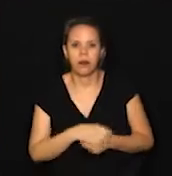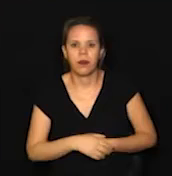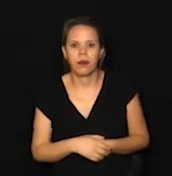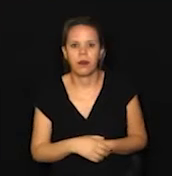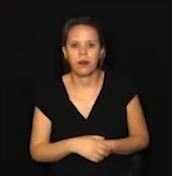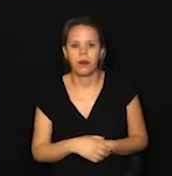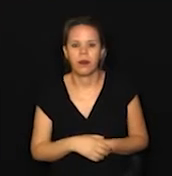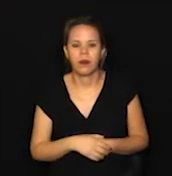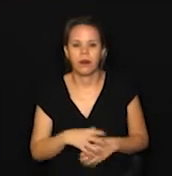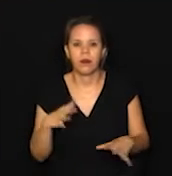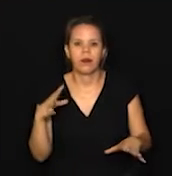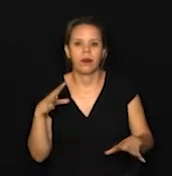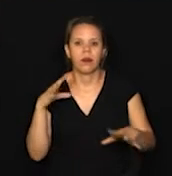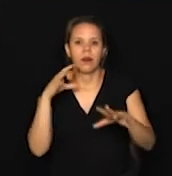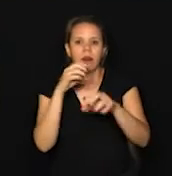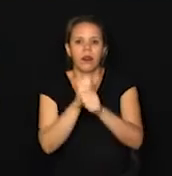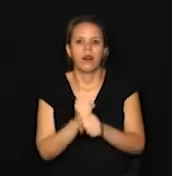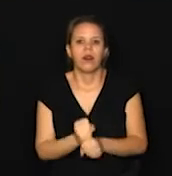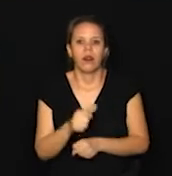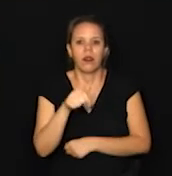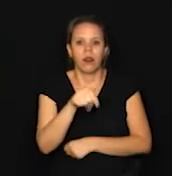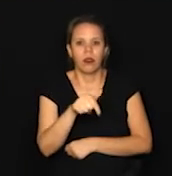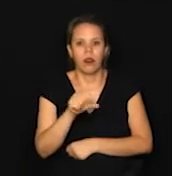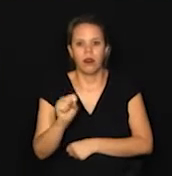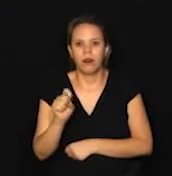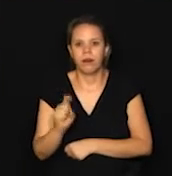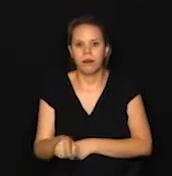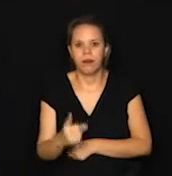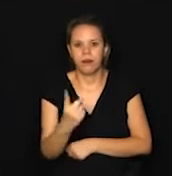Nós temos no total aí, Gabriel,